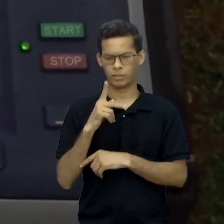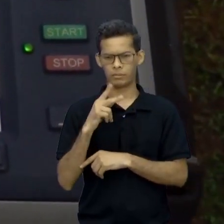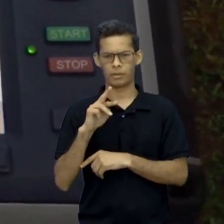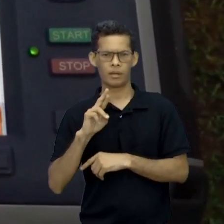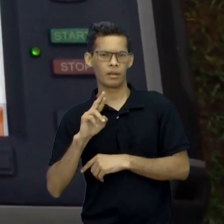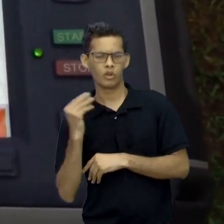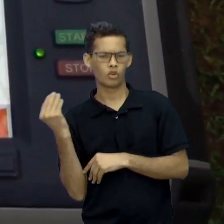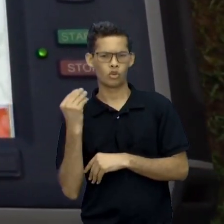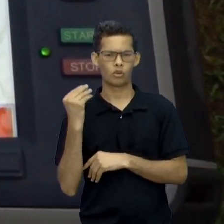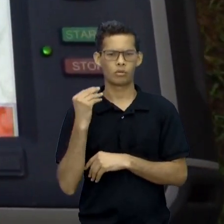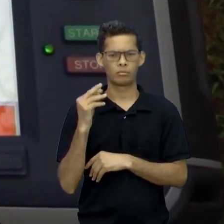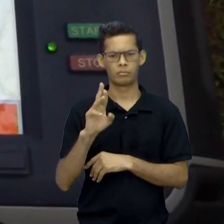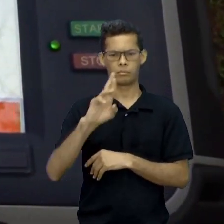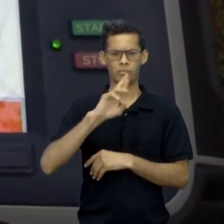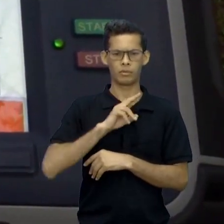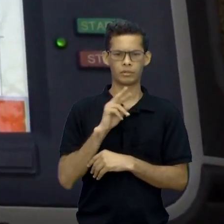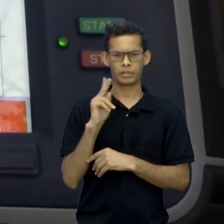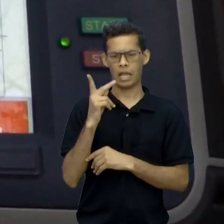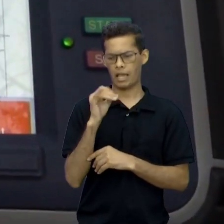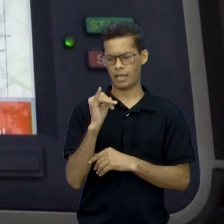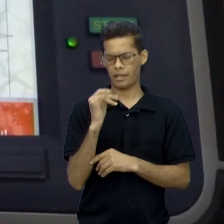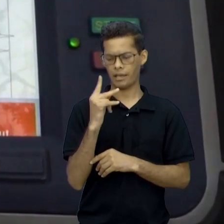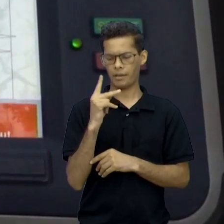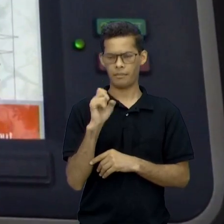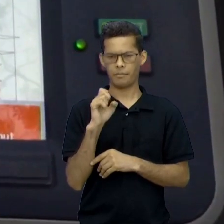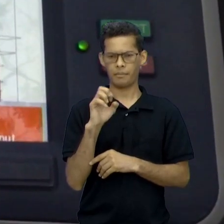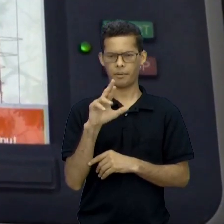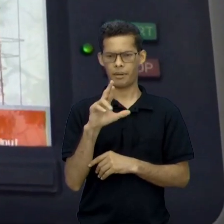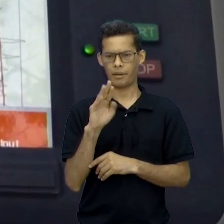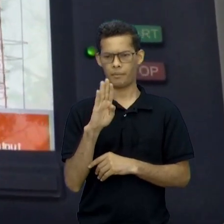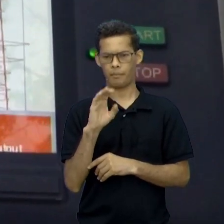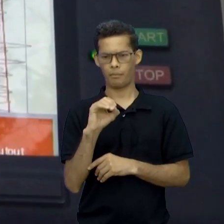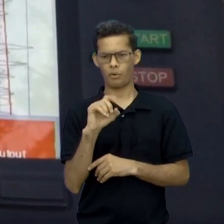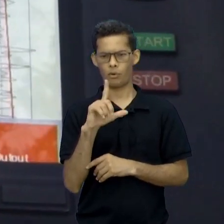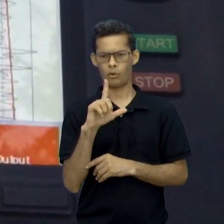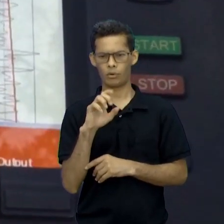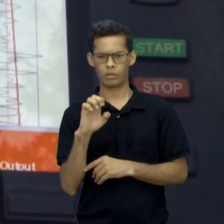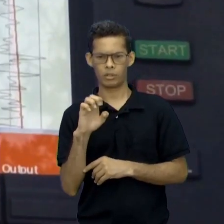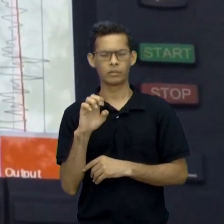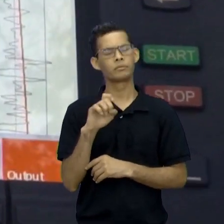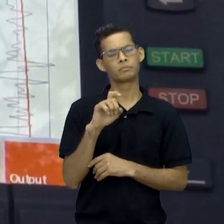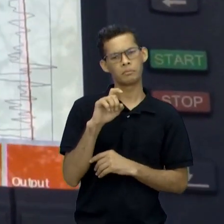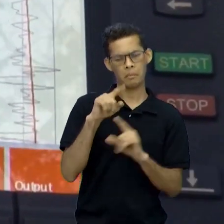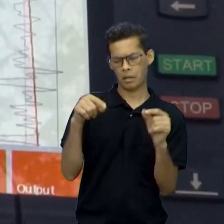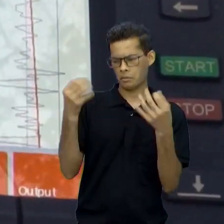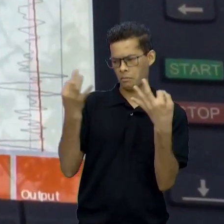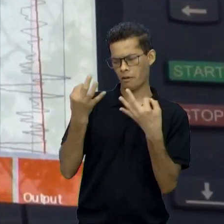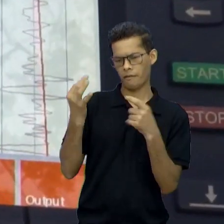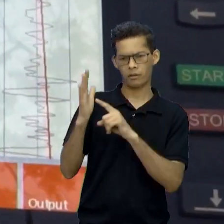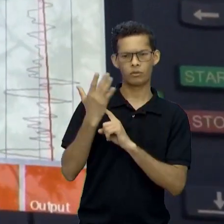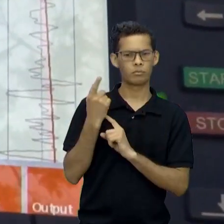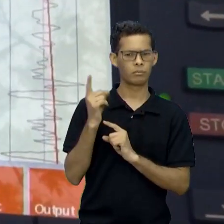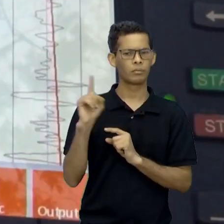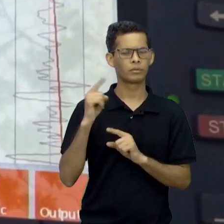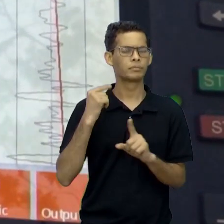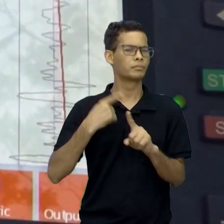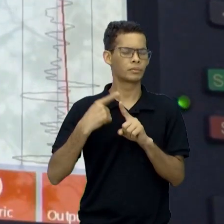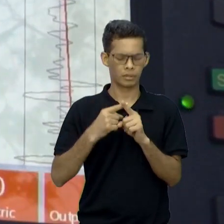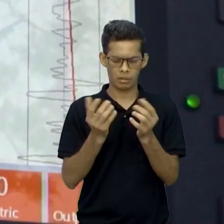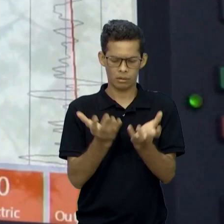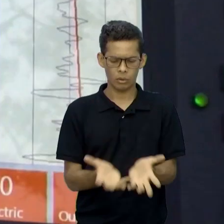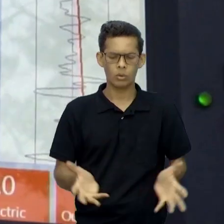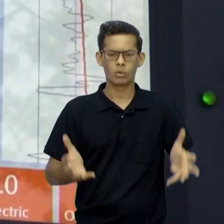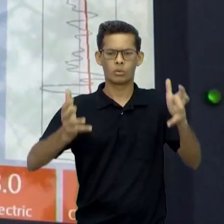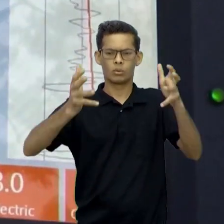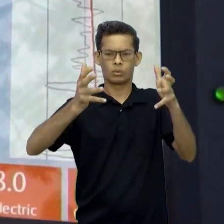hipérboles. Hipérbole perfeita, tá? Aqui não aparece uma hipérbole perfeita, porque um tambor na